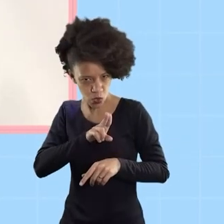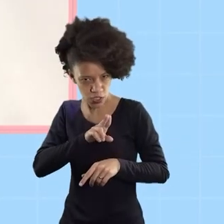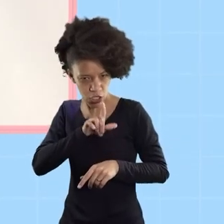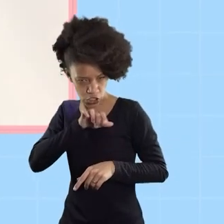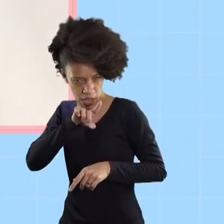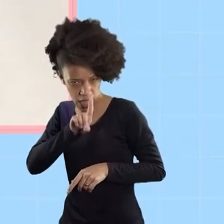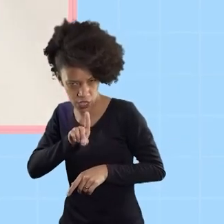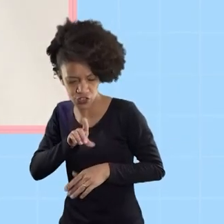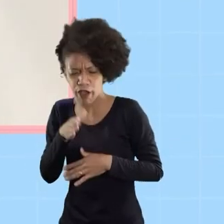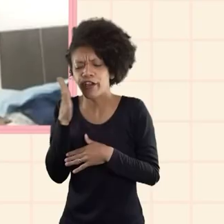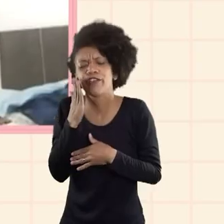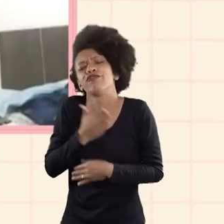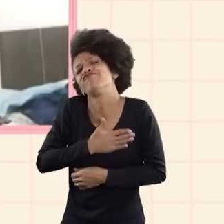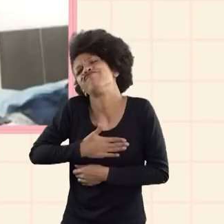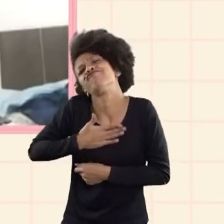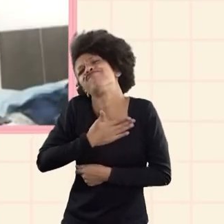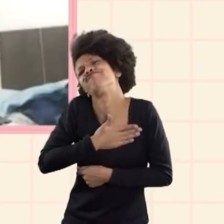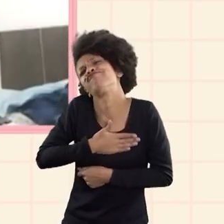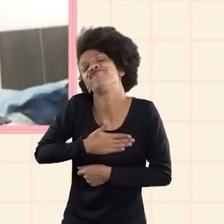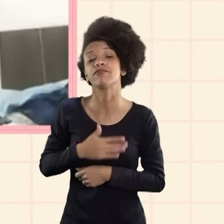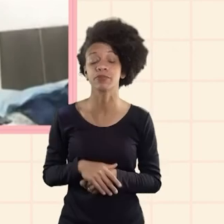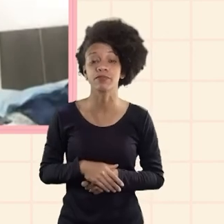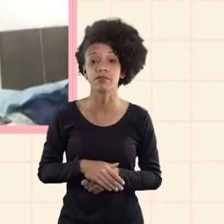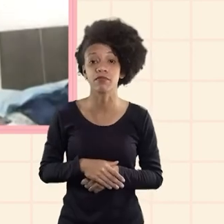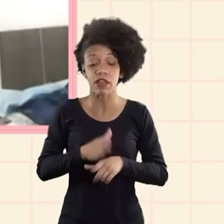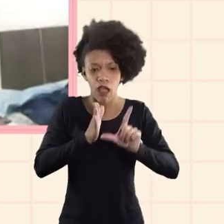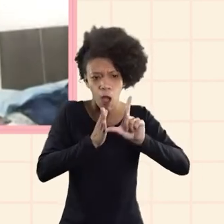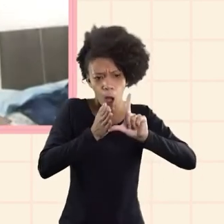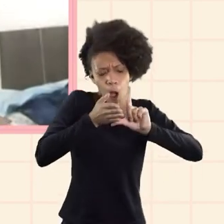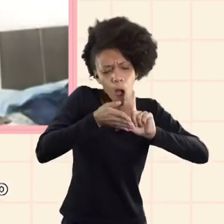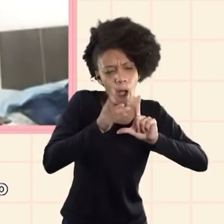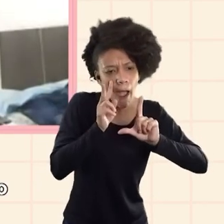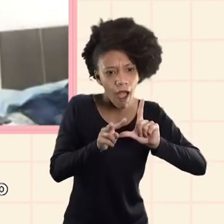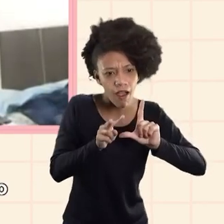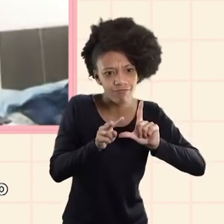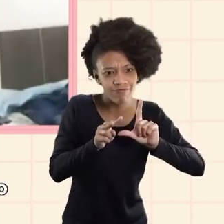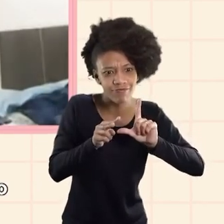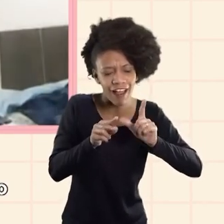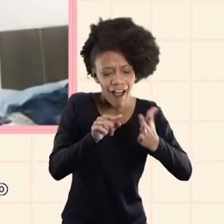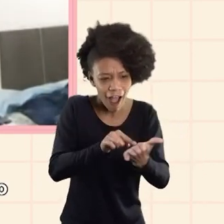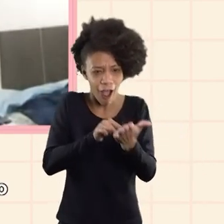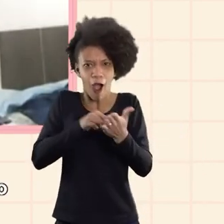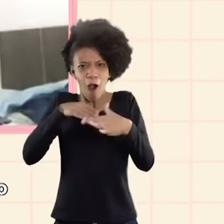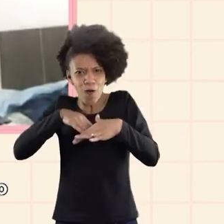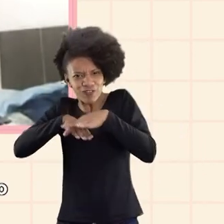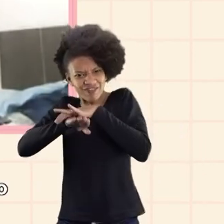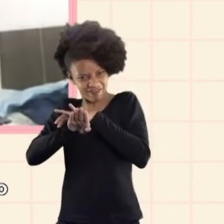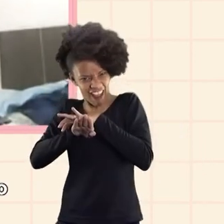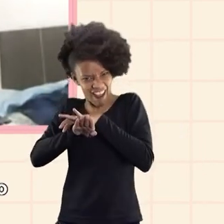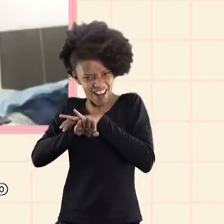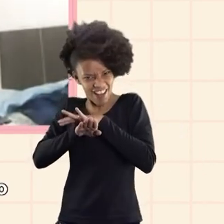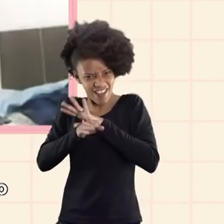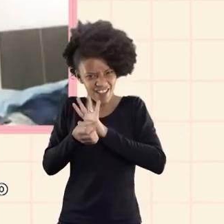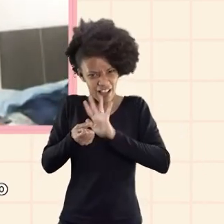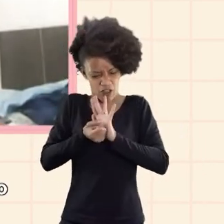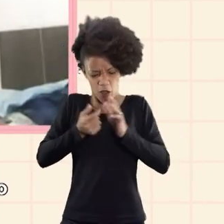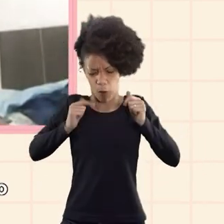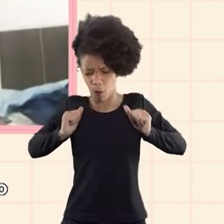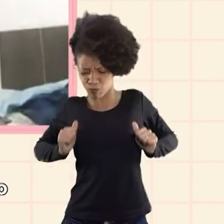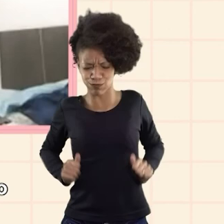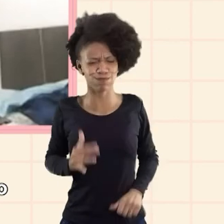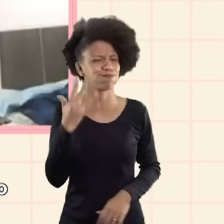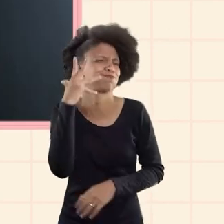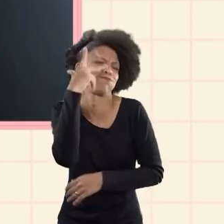e eu gosto muito eu estava vendo um site aí apareceu um tênis de unicórnio muito